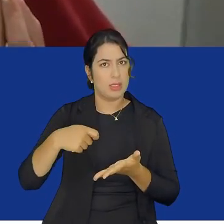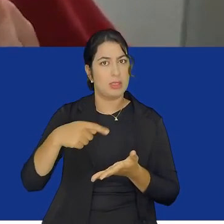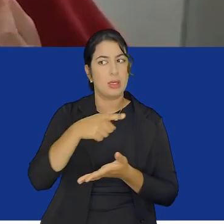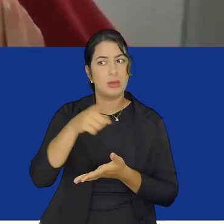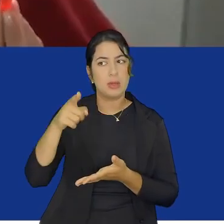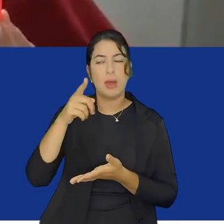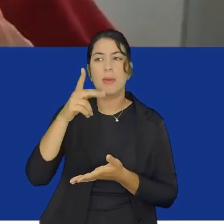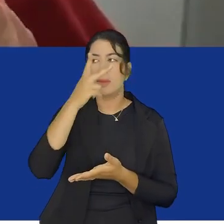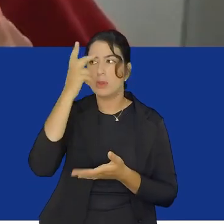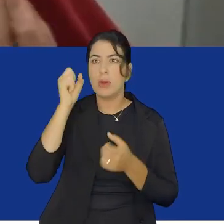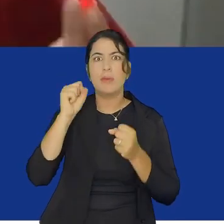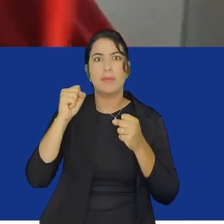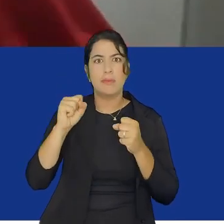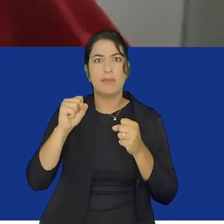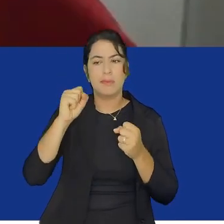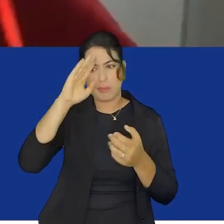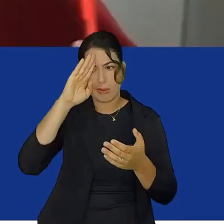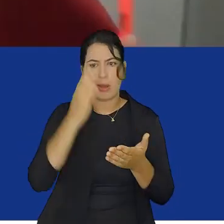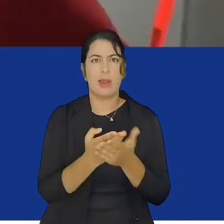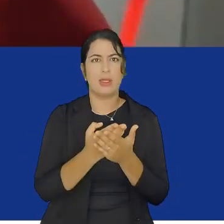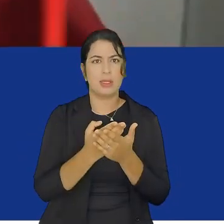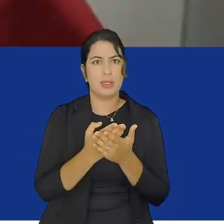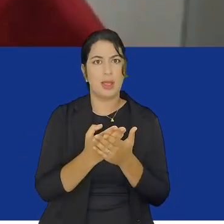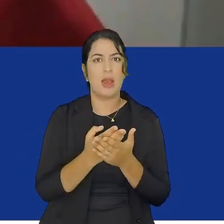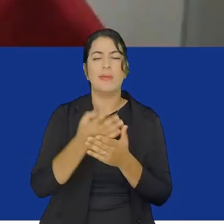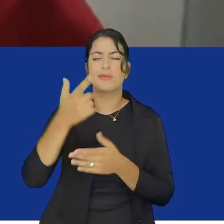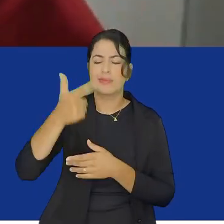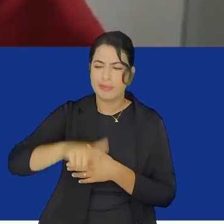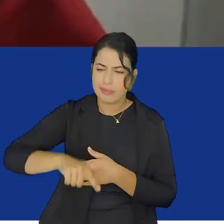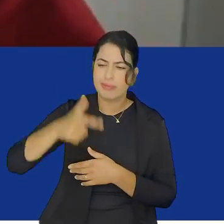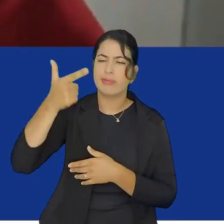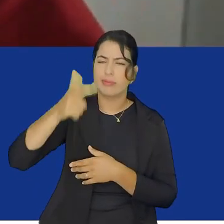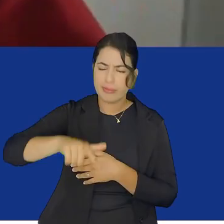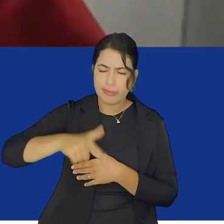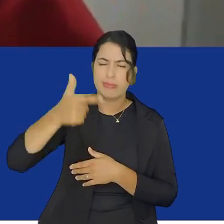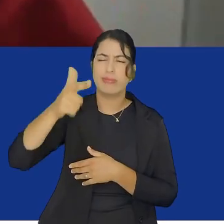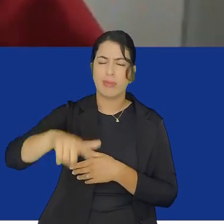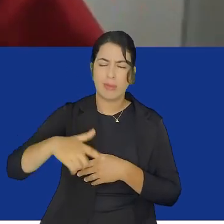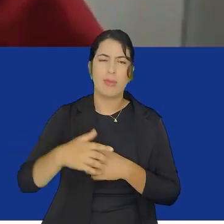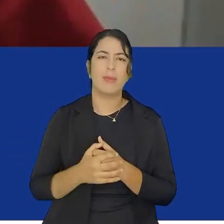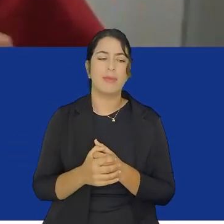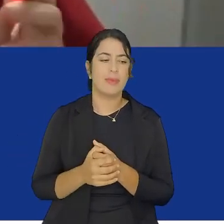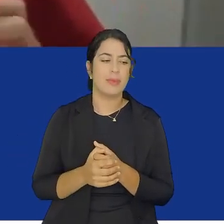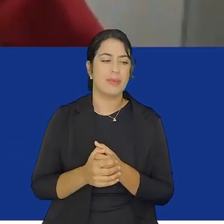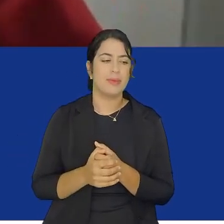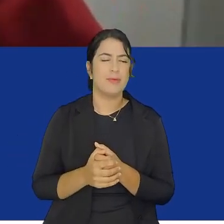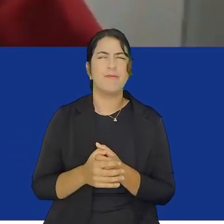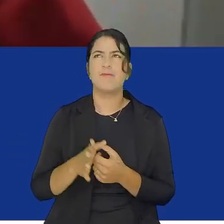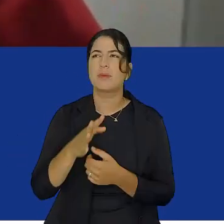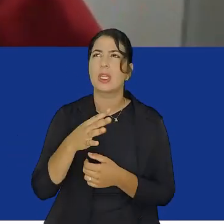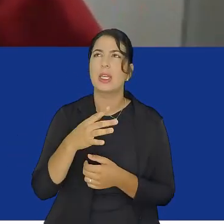que as pessoas acreditem, né? E faça isso muitas vezes. Esses dias, eu acho, como é que chama aquele menino? Ah, um menino